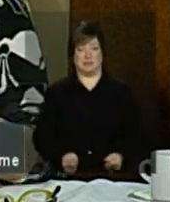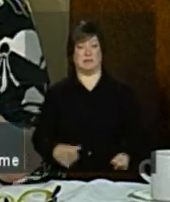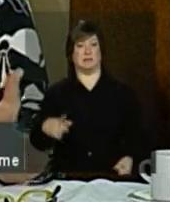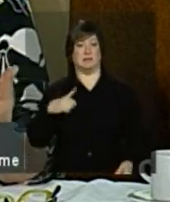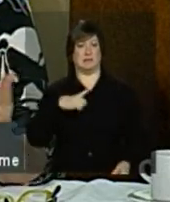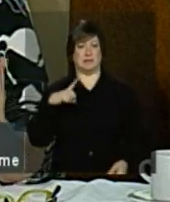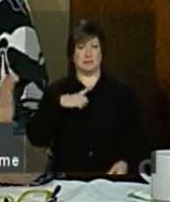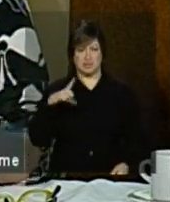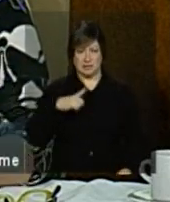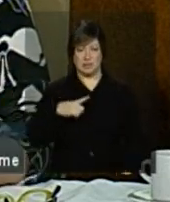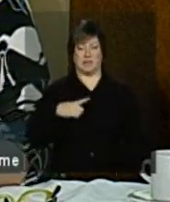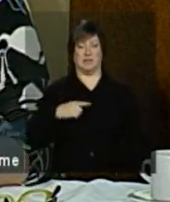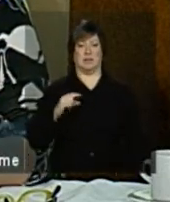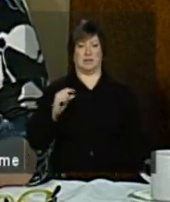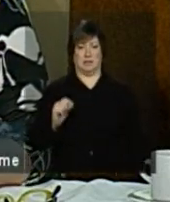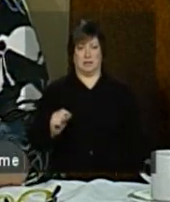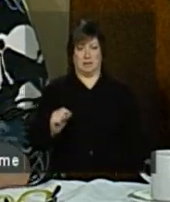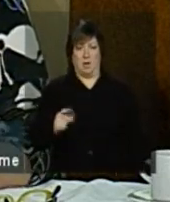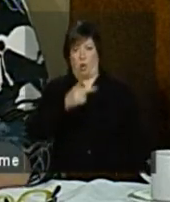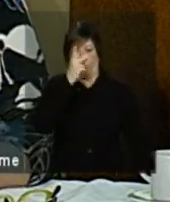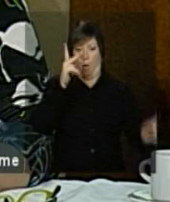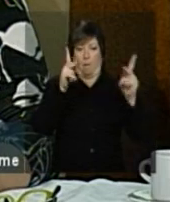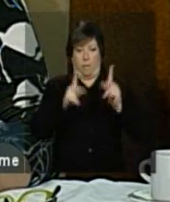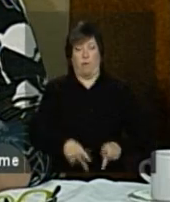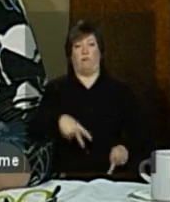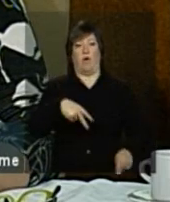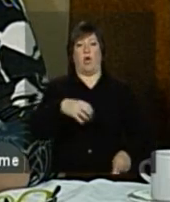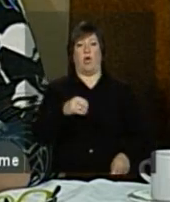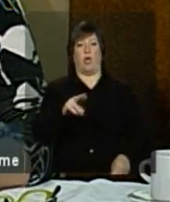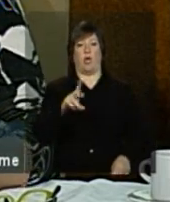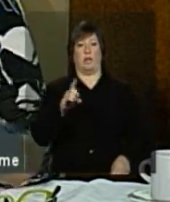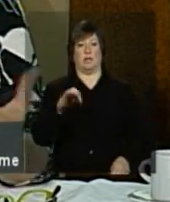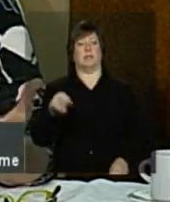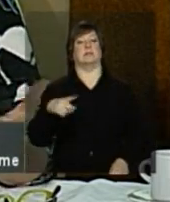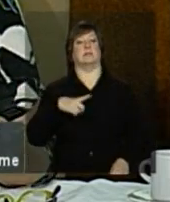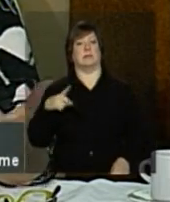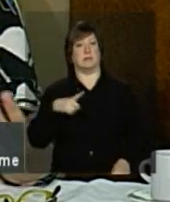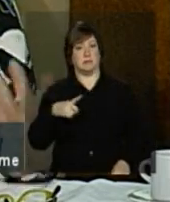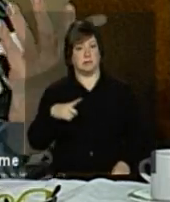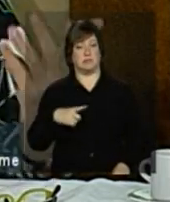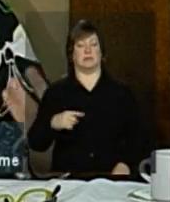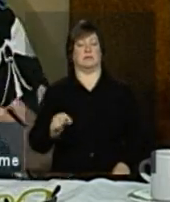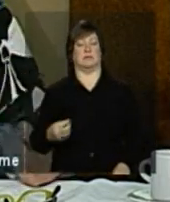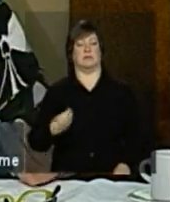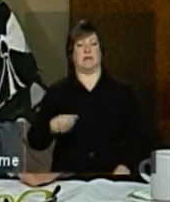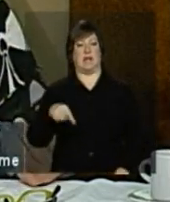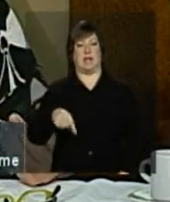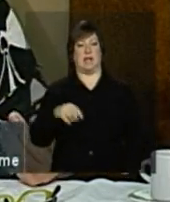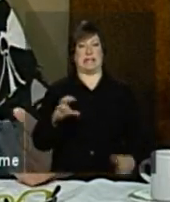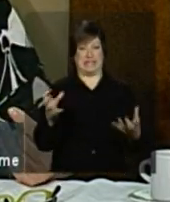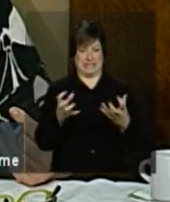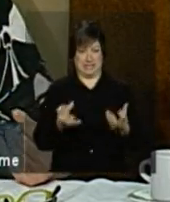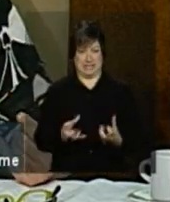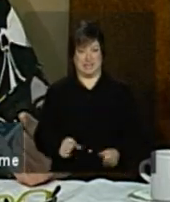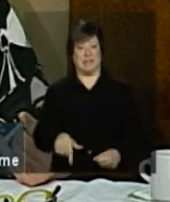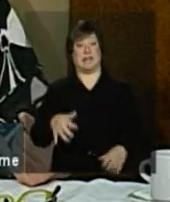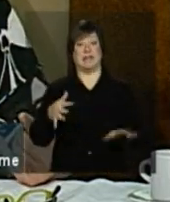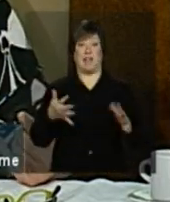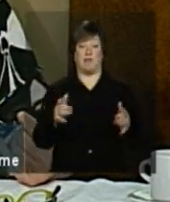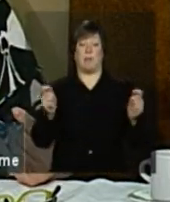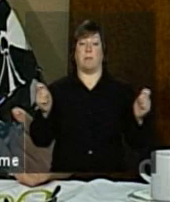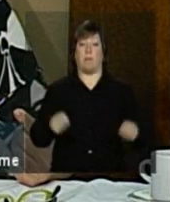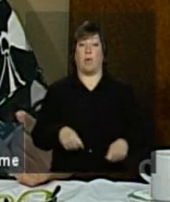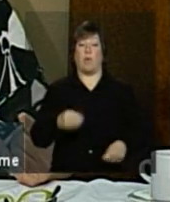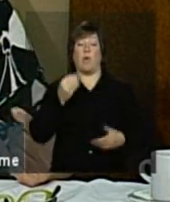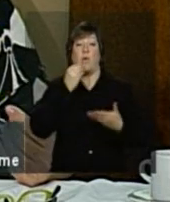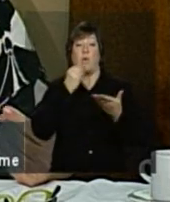tá sendo vivida pela pela população nordestina de forma diferenciada e talvez ela possa ser uma oportunidade para que a